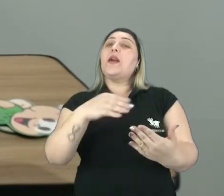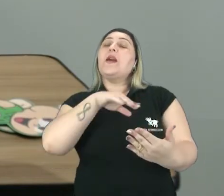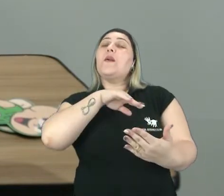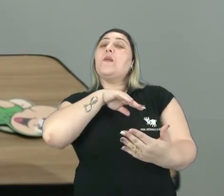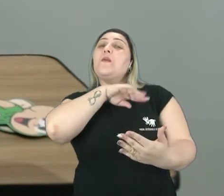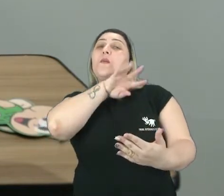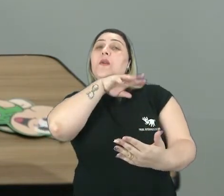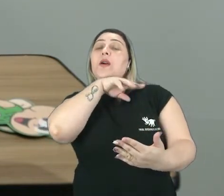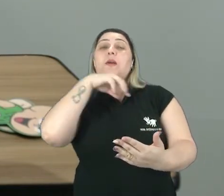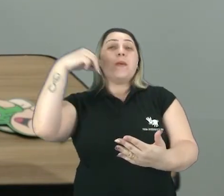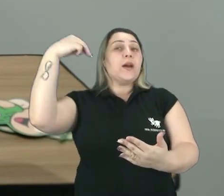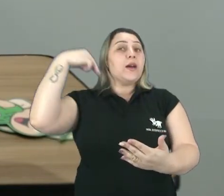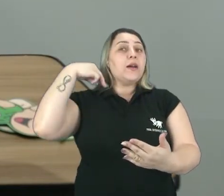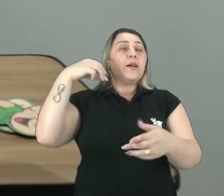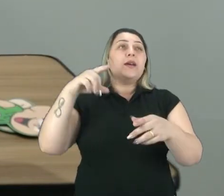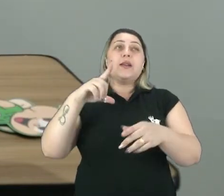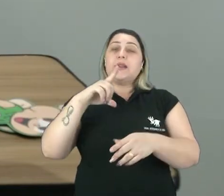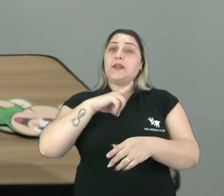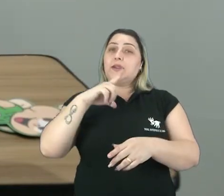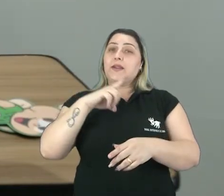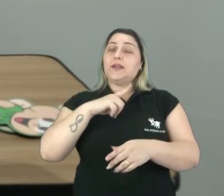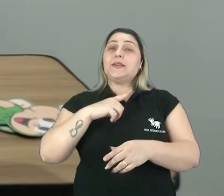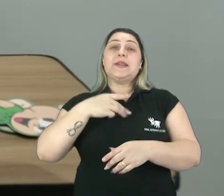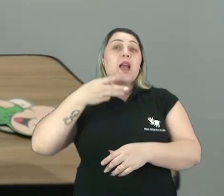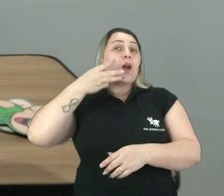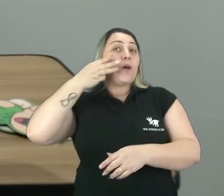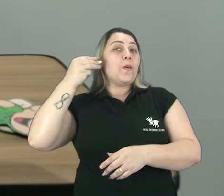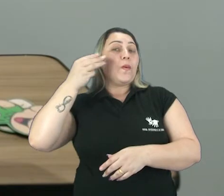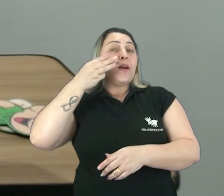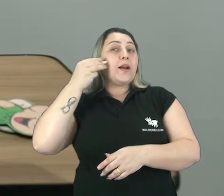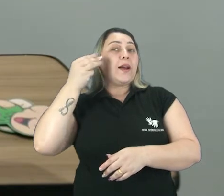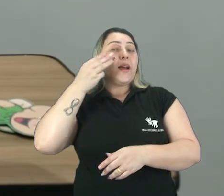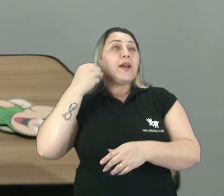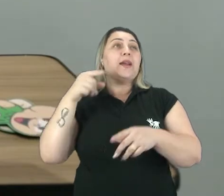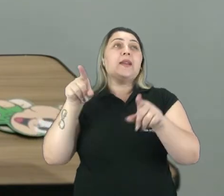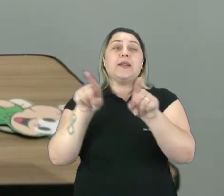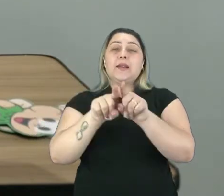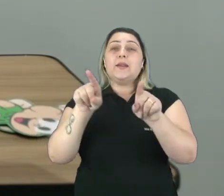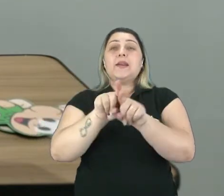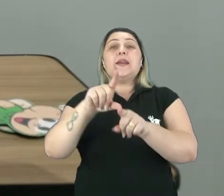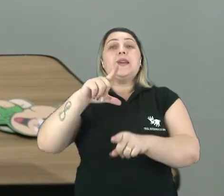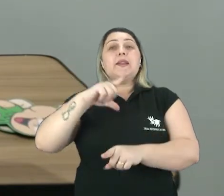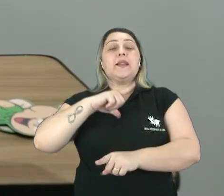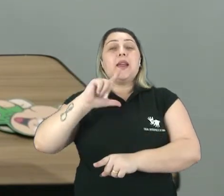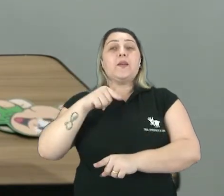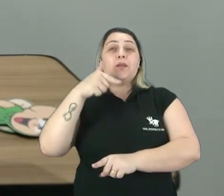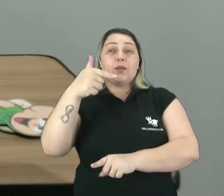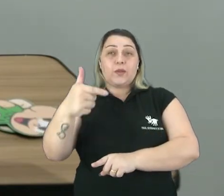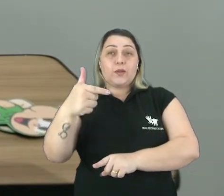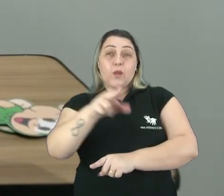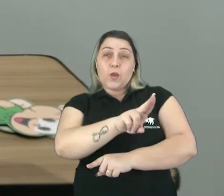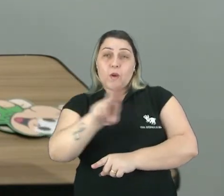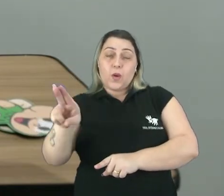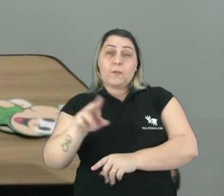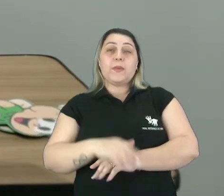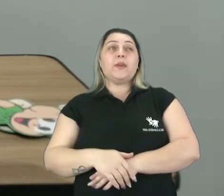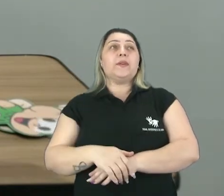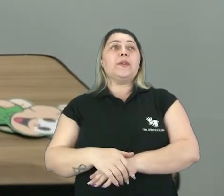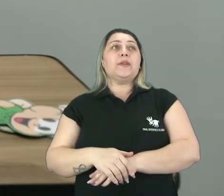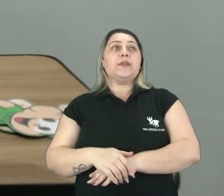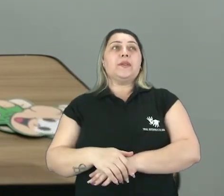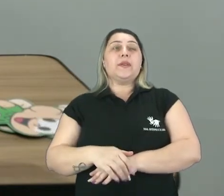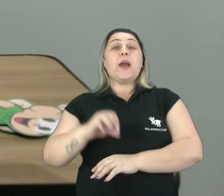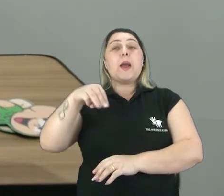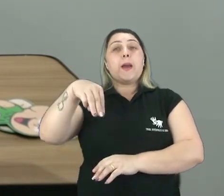de estimação que a Magali tem? É um gato e ele também tem um nome. Você sabe qual é o nome?